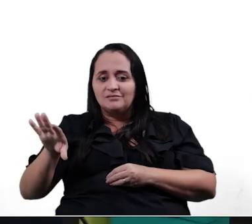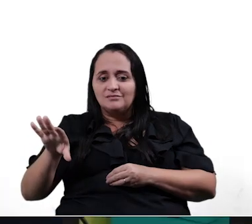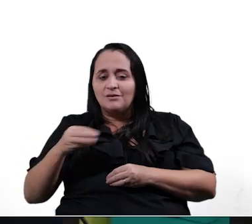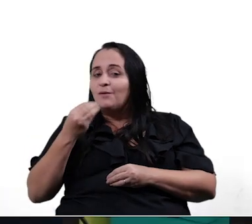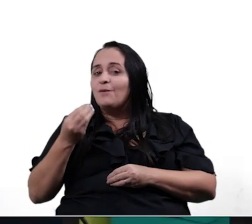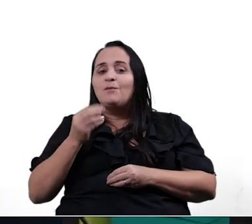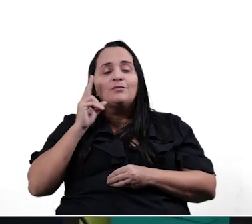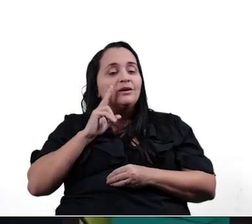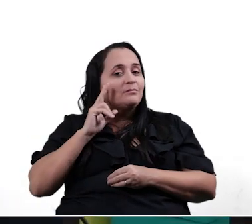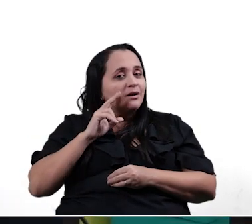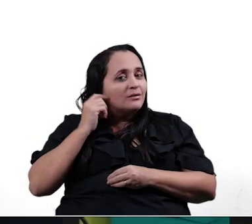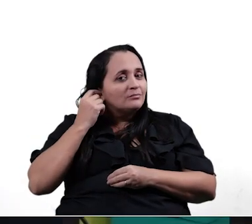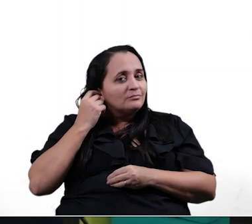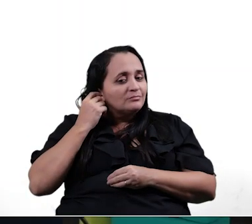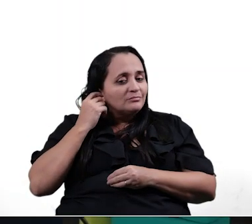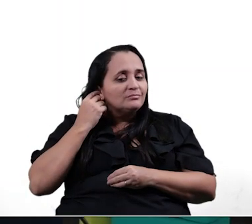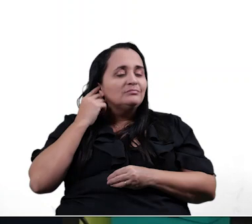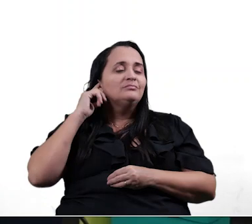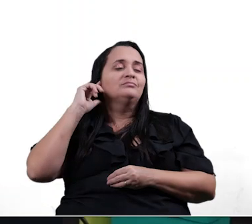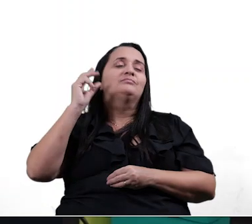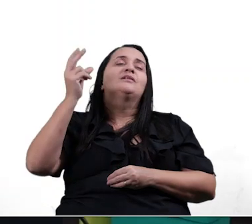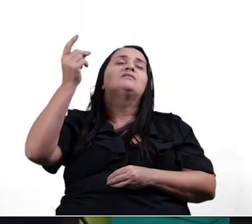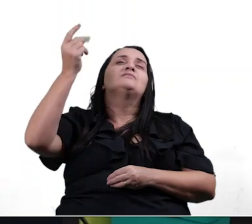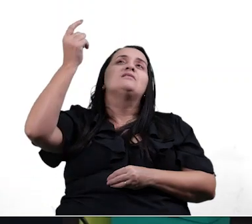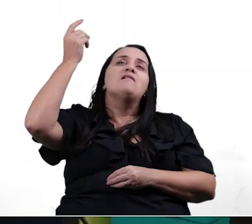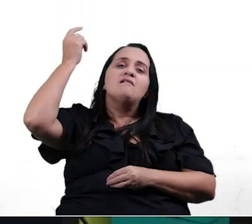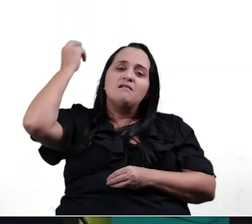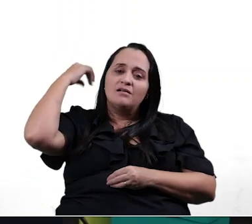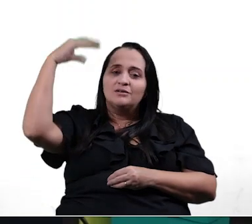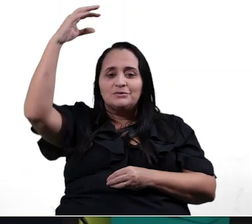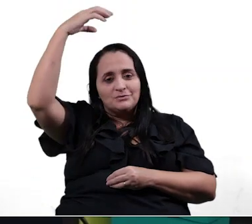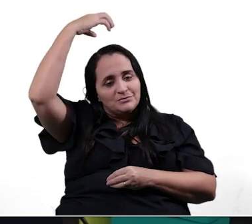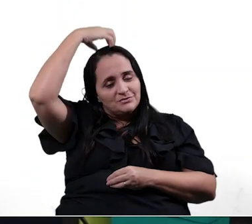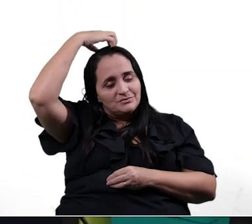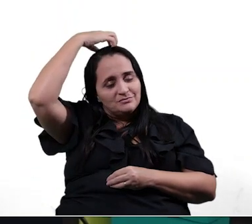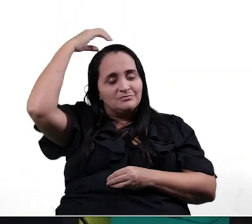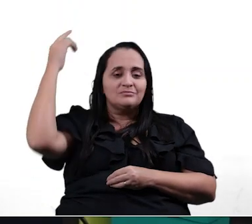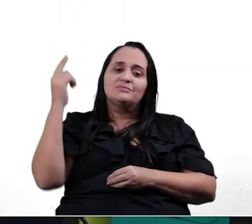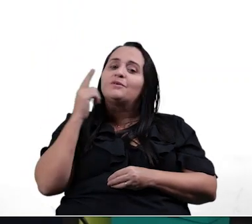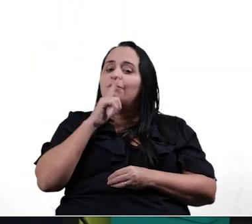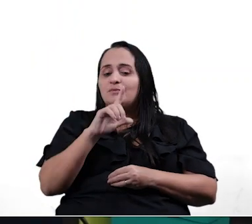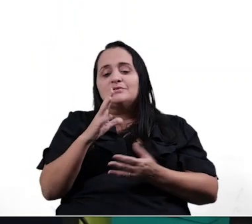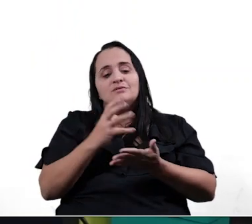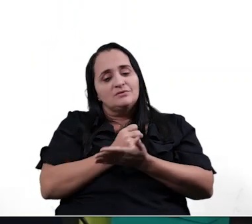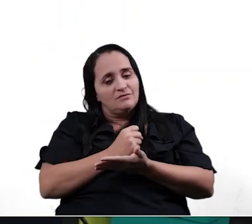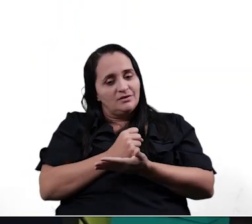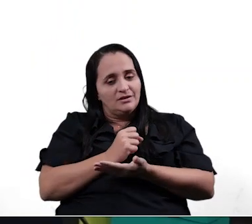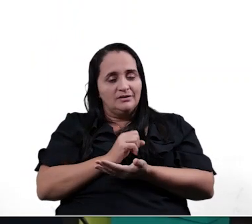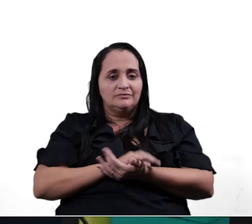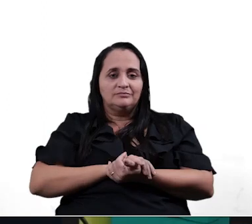conseguiu sair? Lembra que diz a história que lá, no passar dos anos, o príncipe conseguiu resgatar ela.